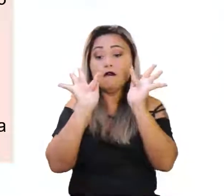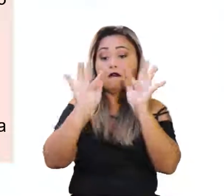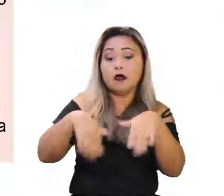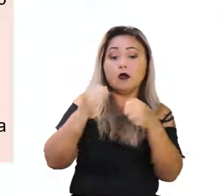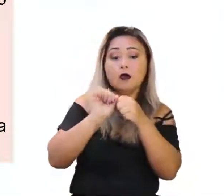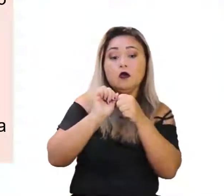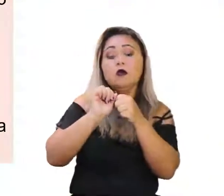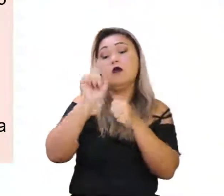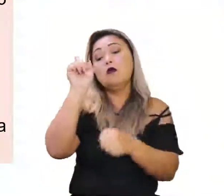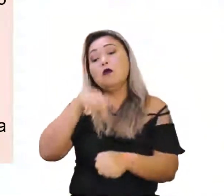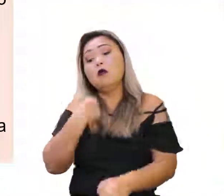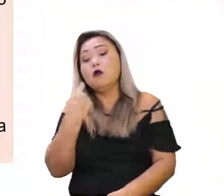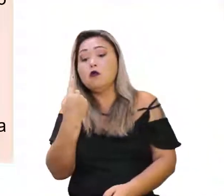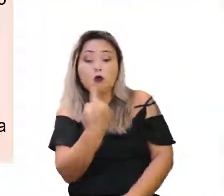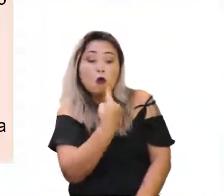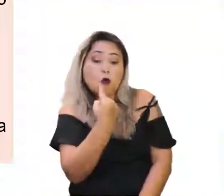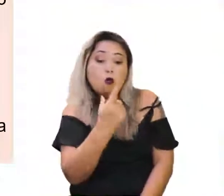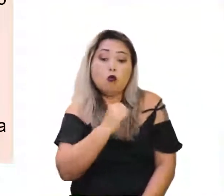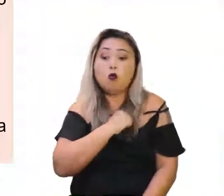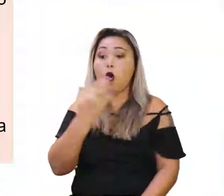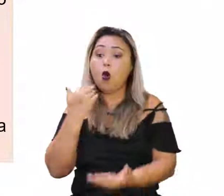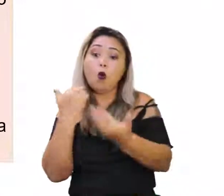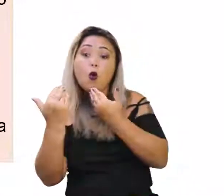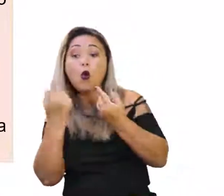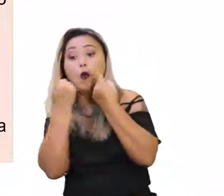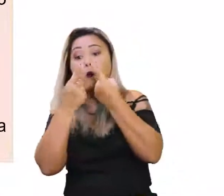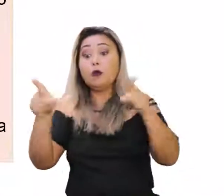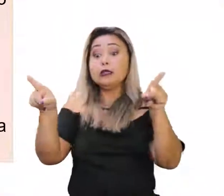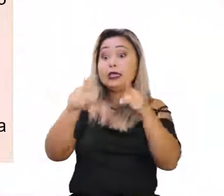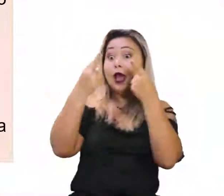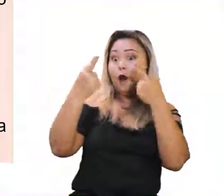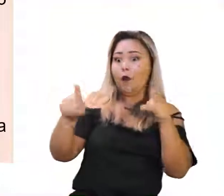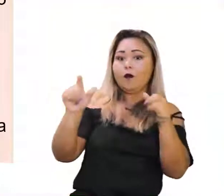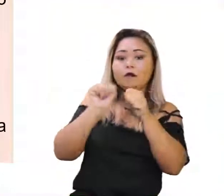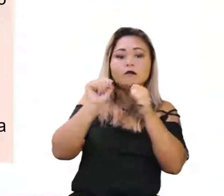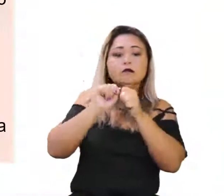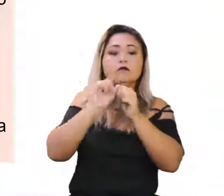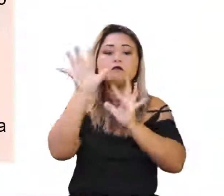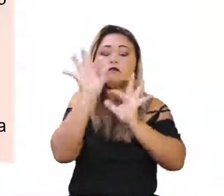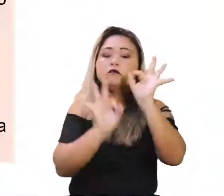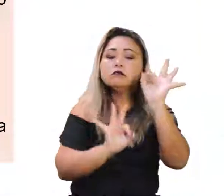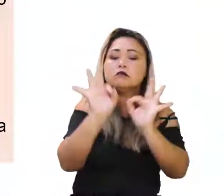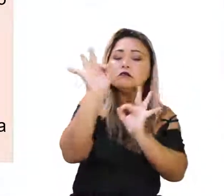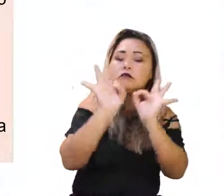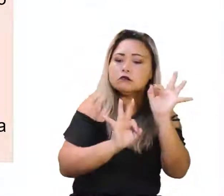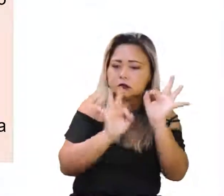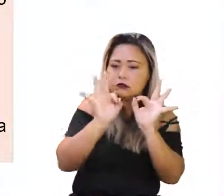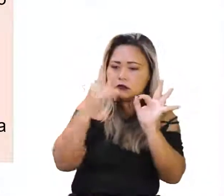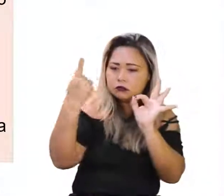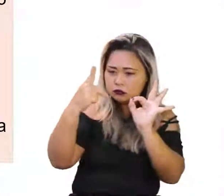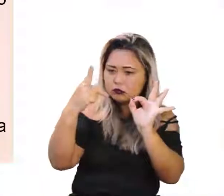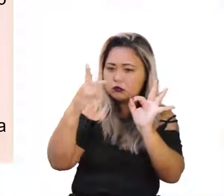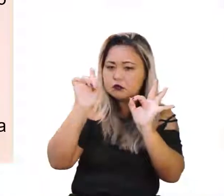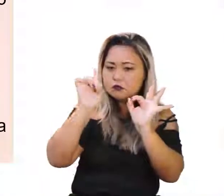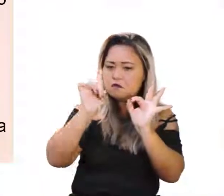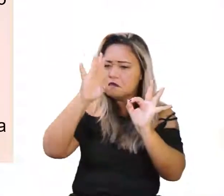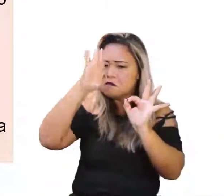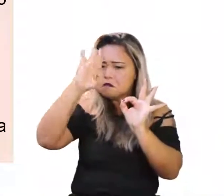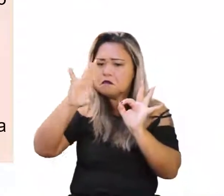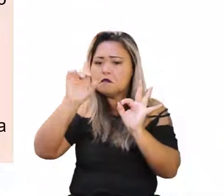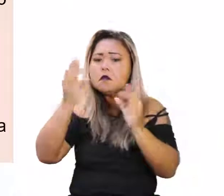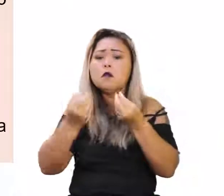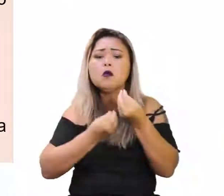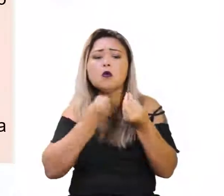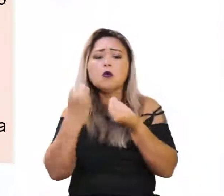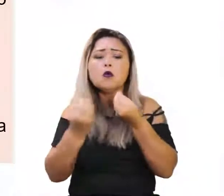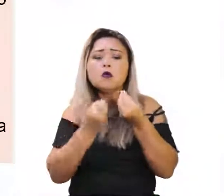Pode ser monólogo, diálogo ou musical. A equipe de montagem para esse trabalho aí é